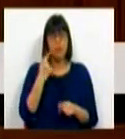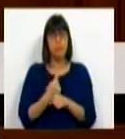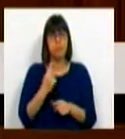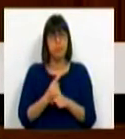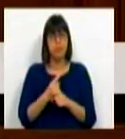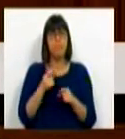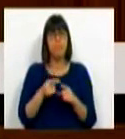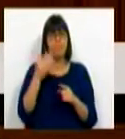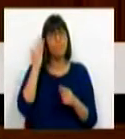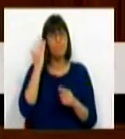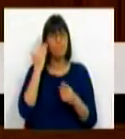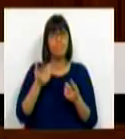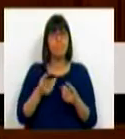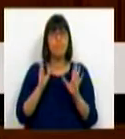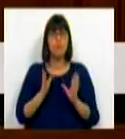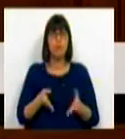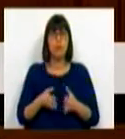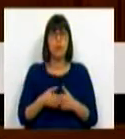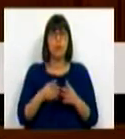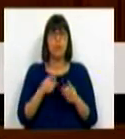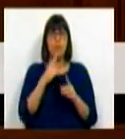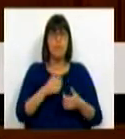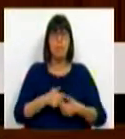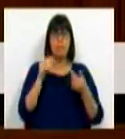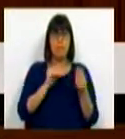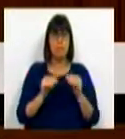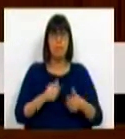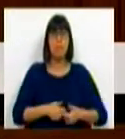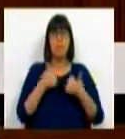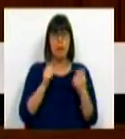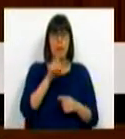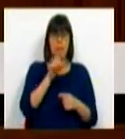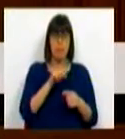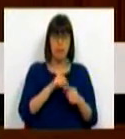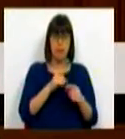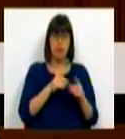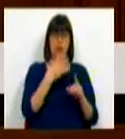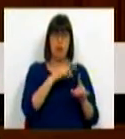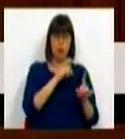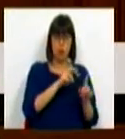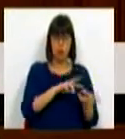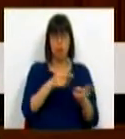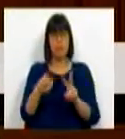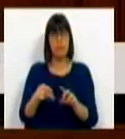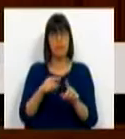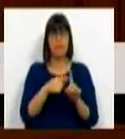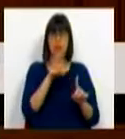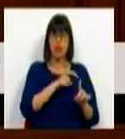também, no fundo, entendemos que já era uma versão melhorada de uma primeira versão draft de junho, mas que de facto